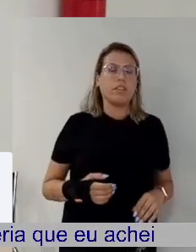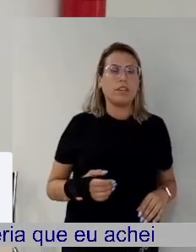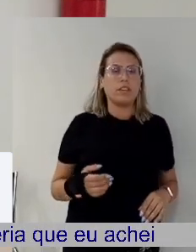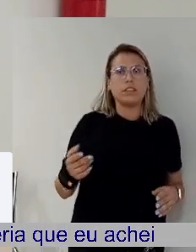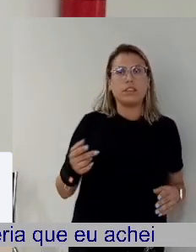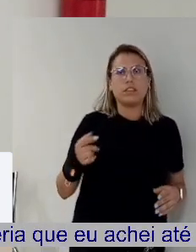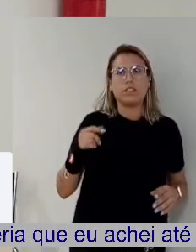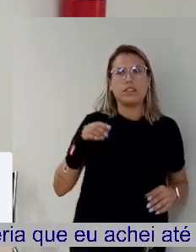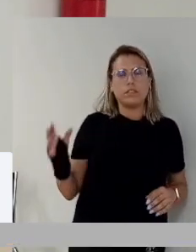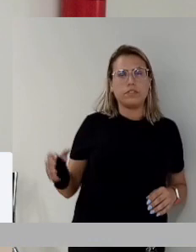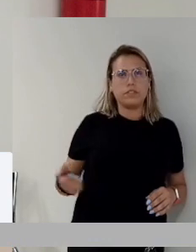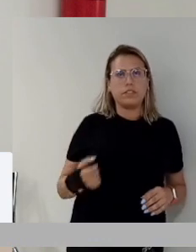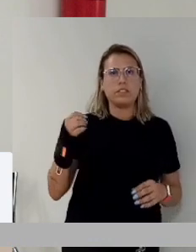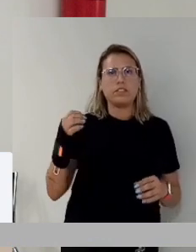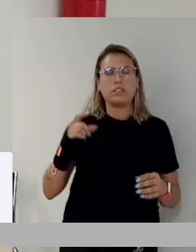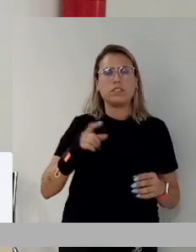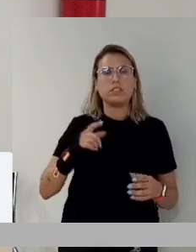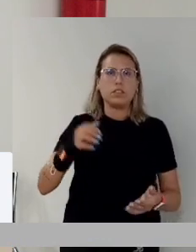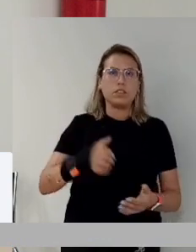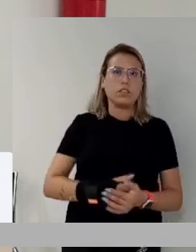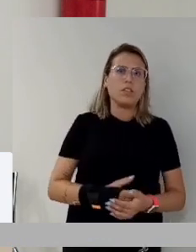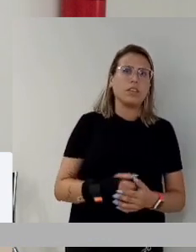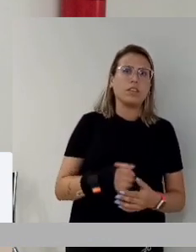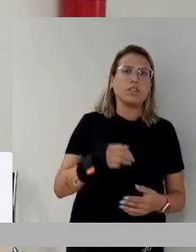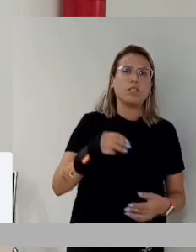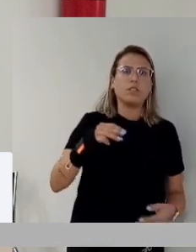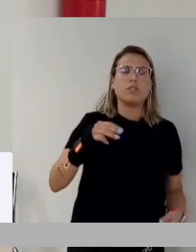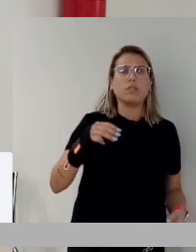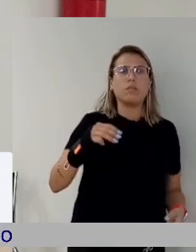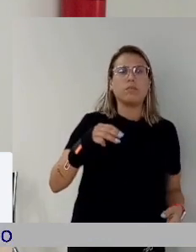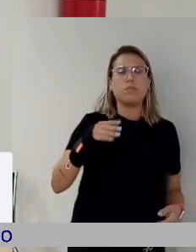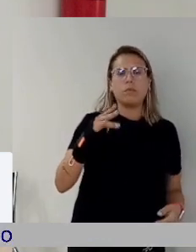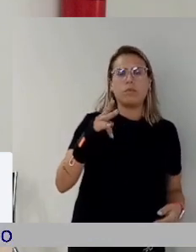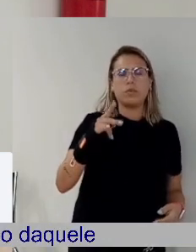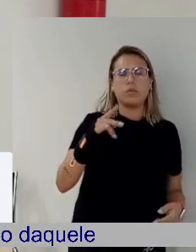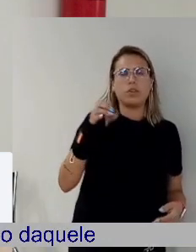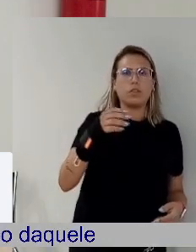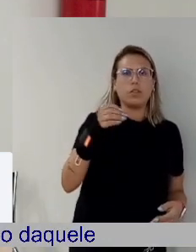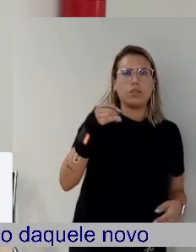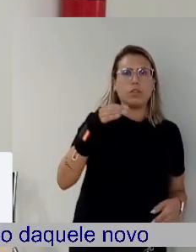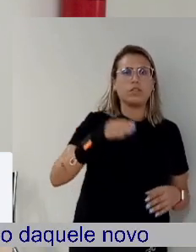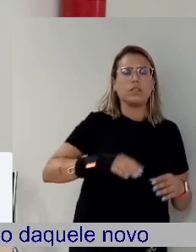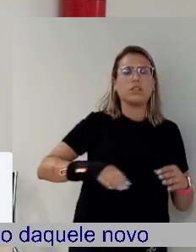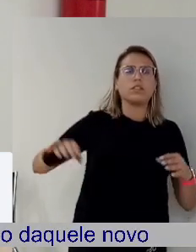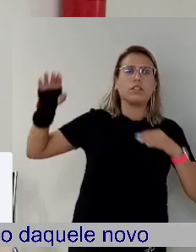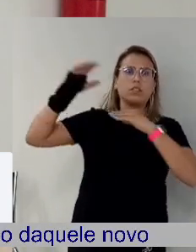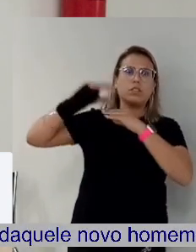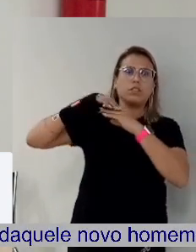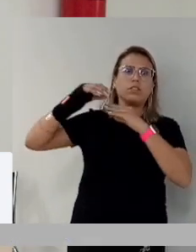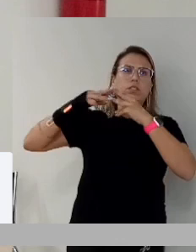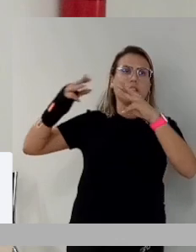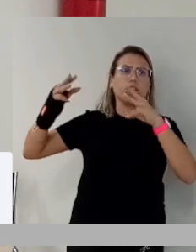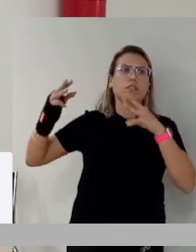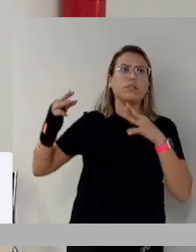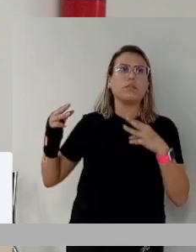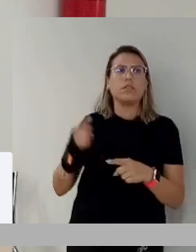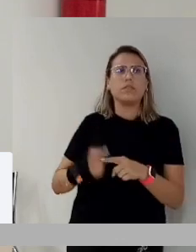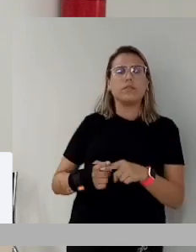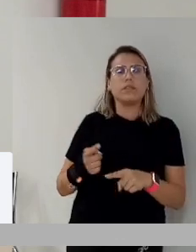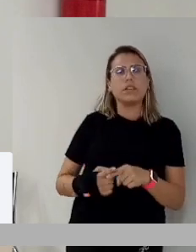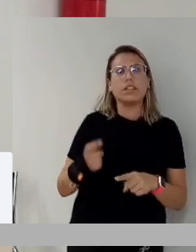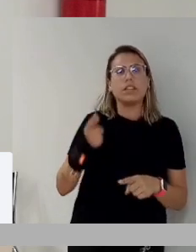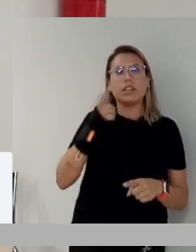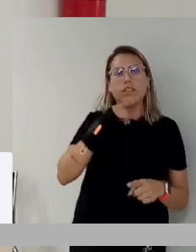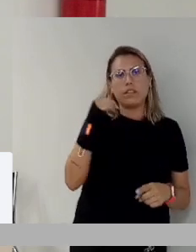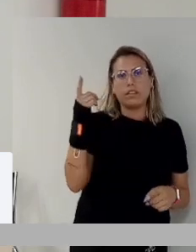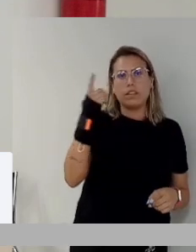gente defende que seja comprado um muque novo para ser colocado em cima daquele caminhão até porque quem vai ganhar